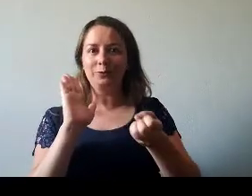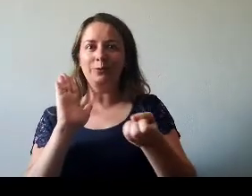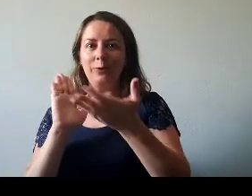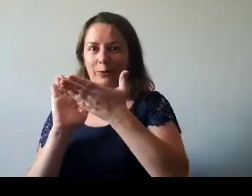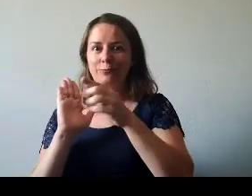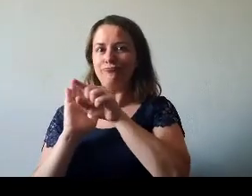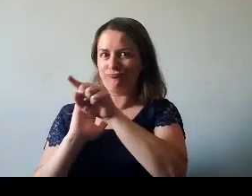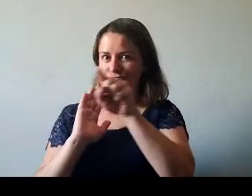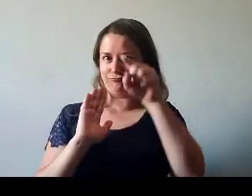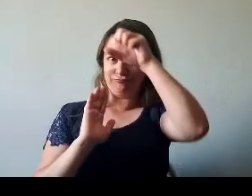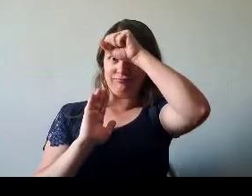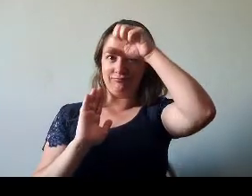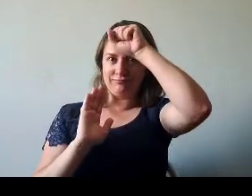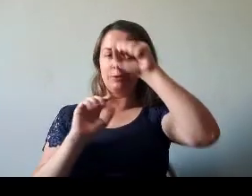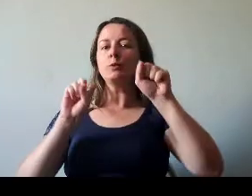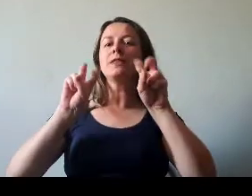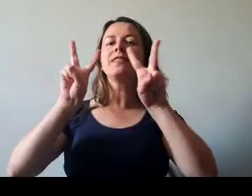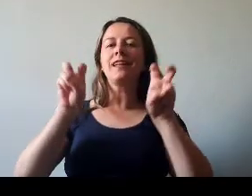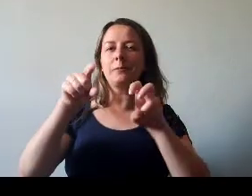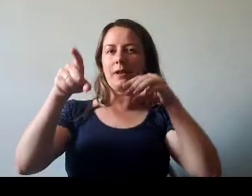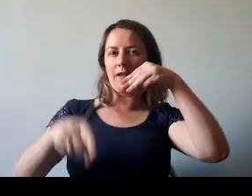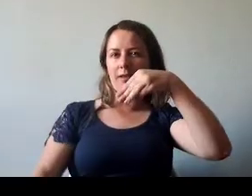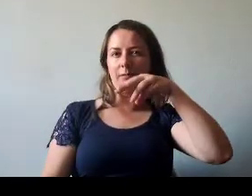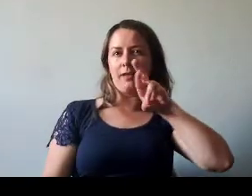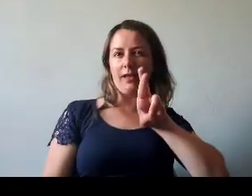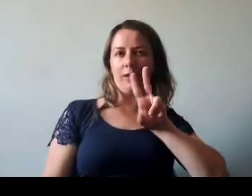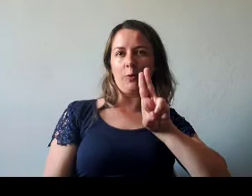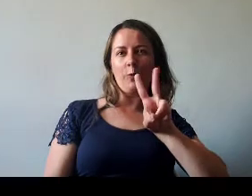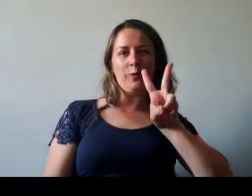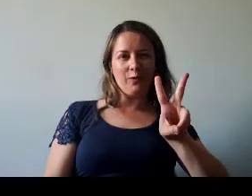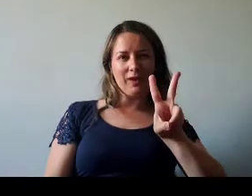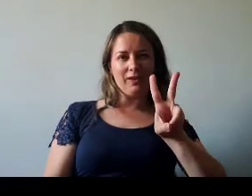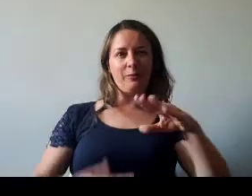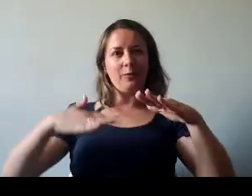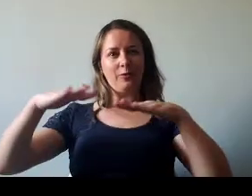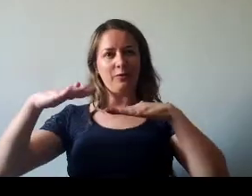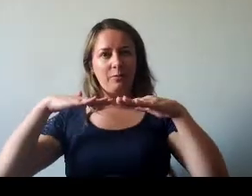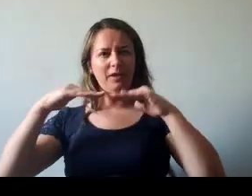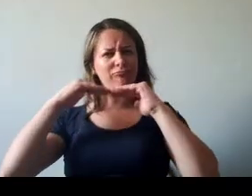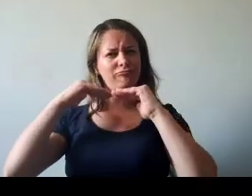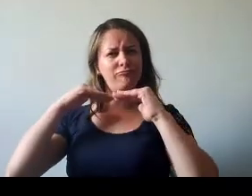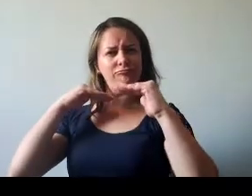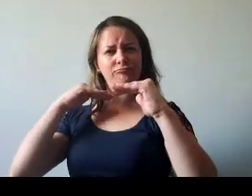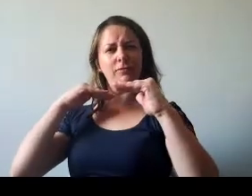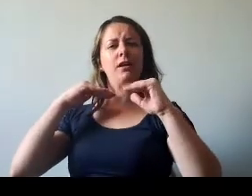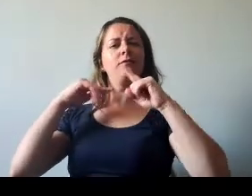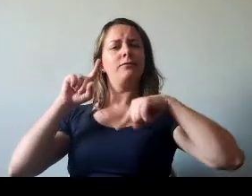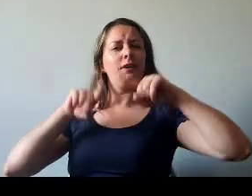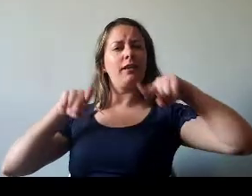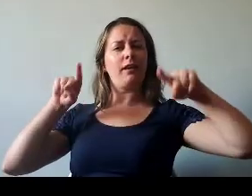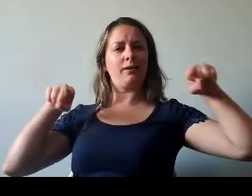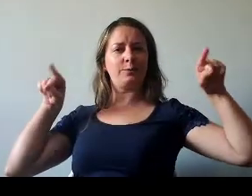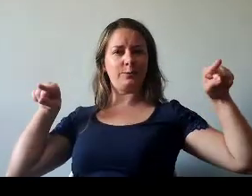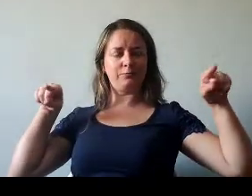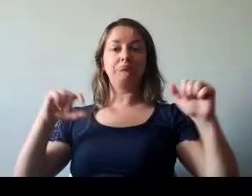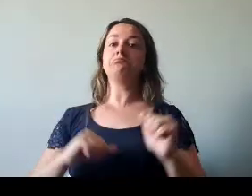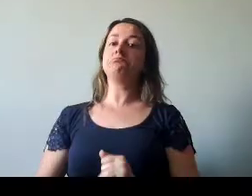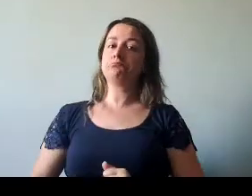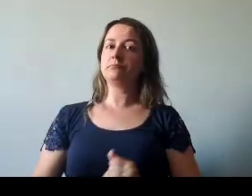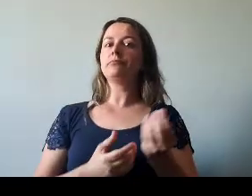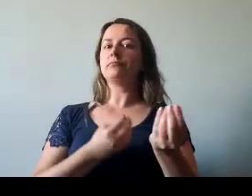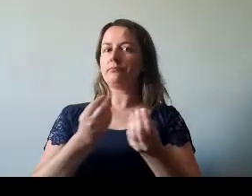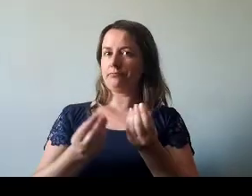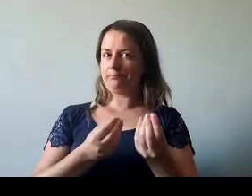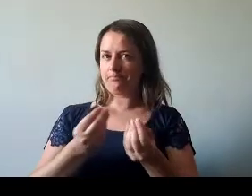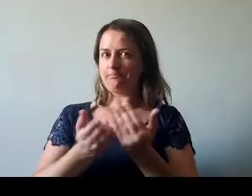movimento retilíneo uniformemente variado, MRUV. Bom, para começar, vamos lembrar